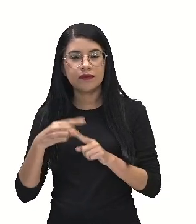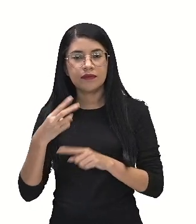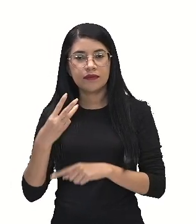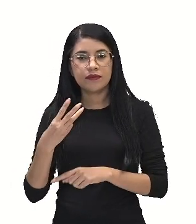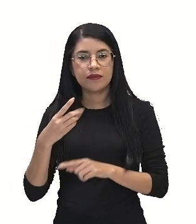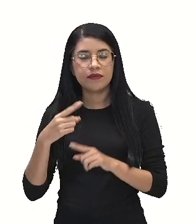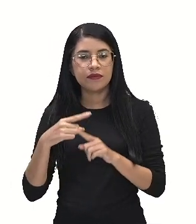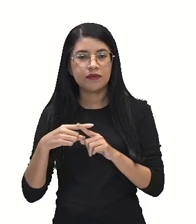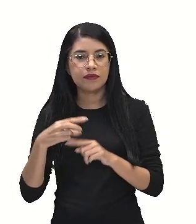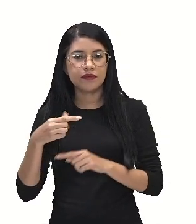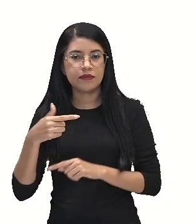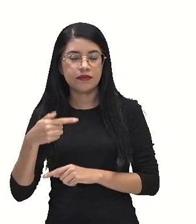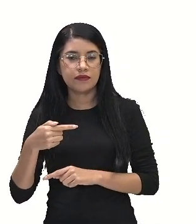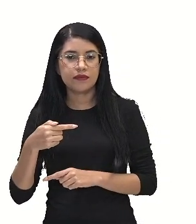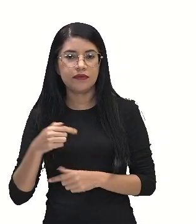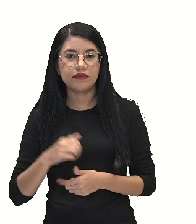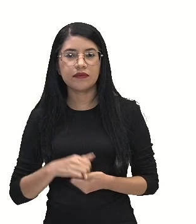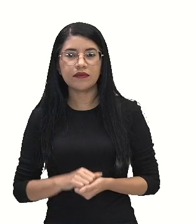3 vezes 7.